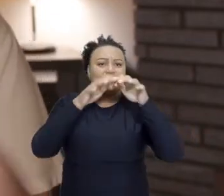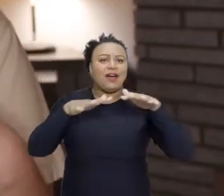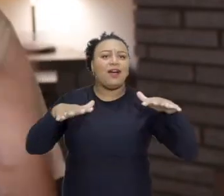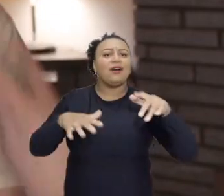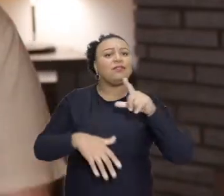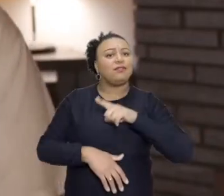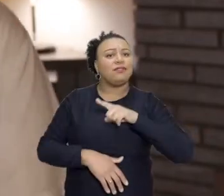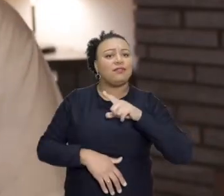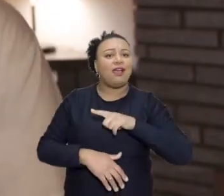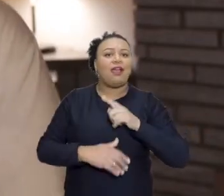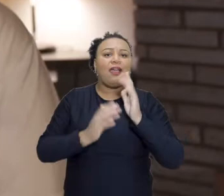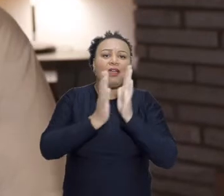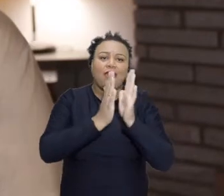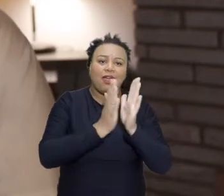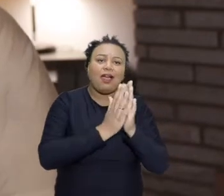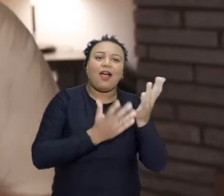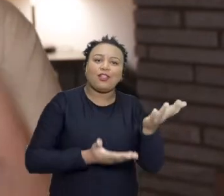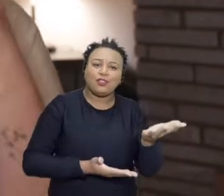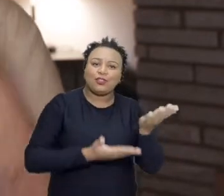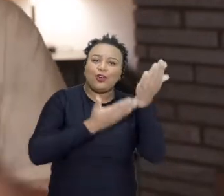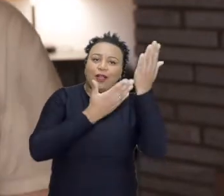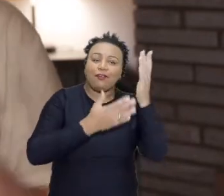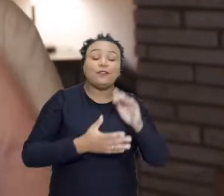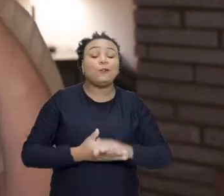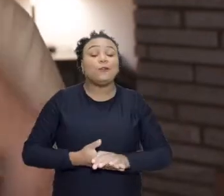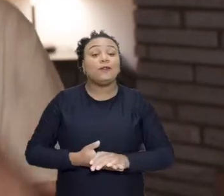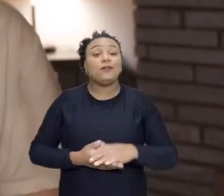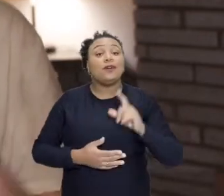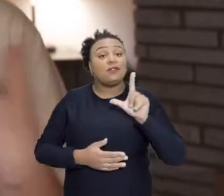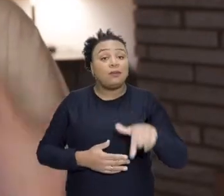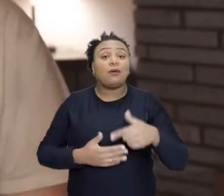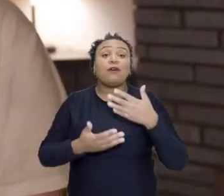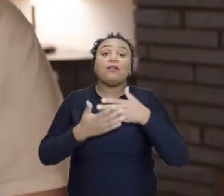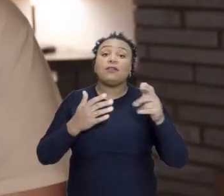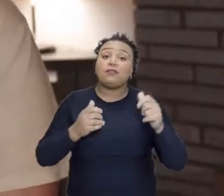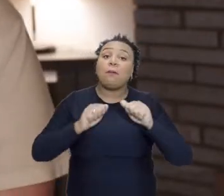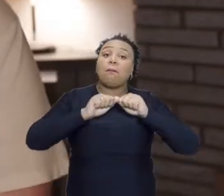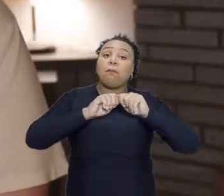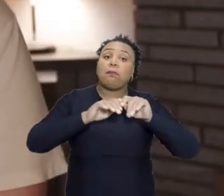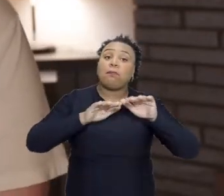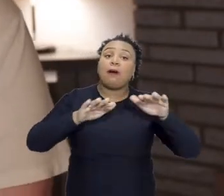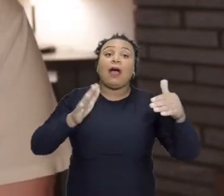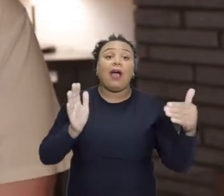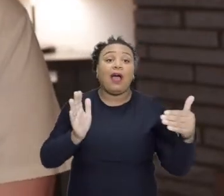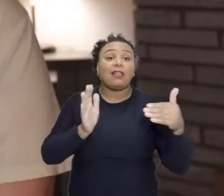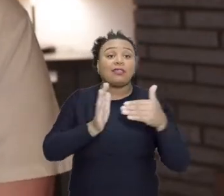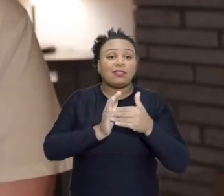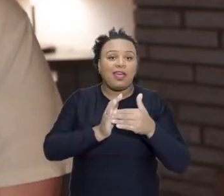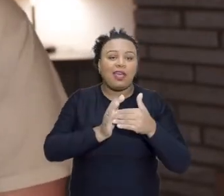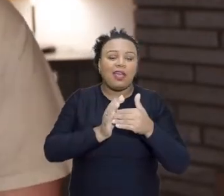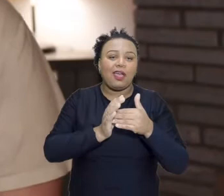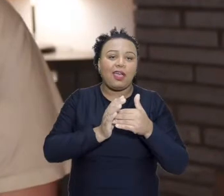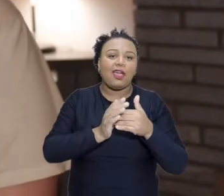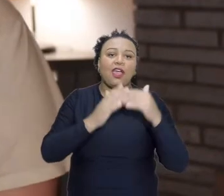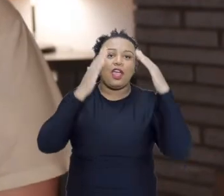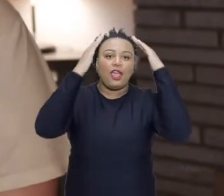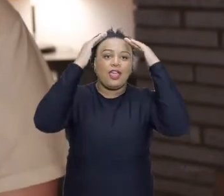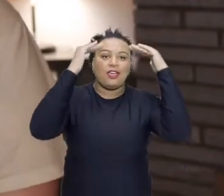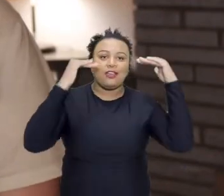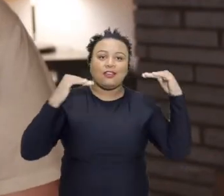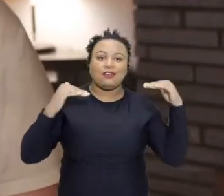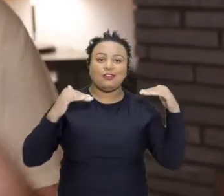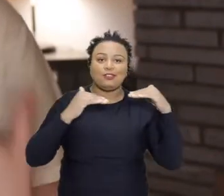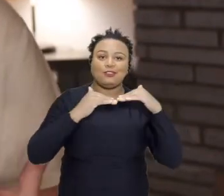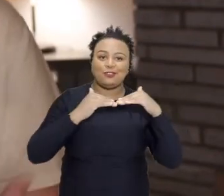e adoravam. E foi se espalhando até chegar no Egito, que é